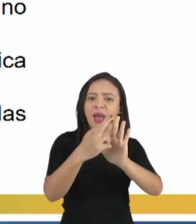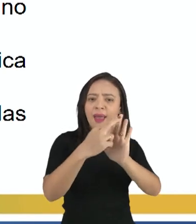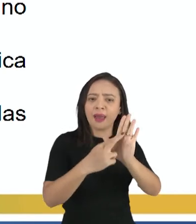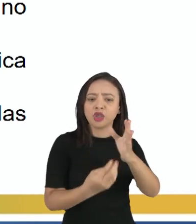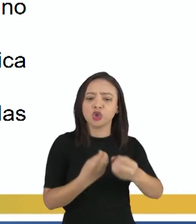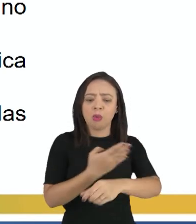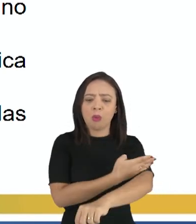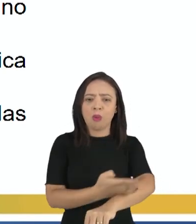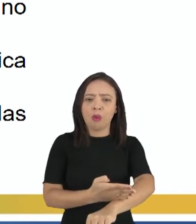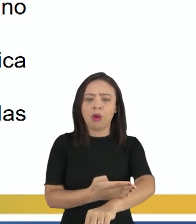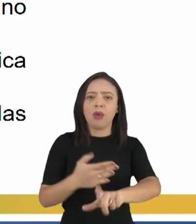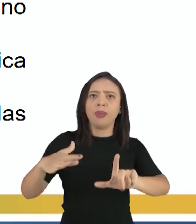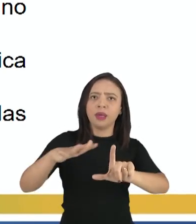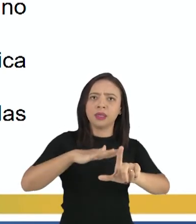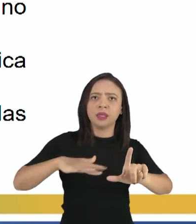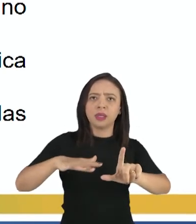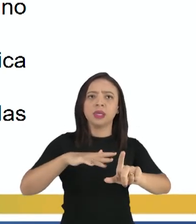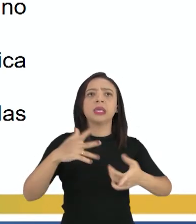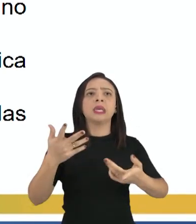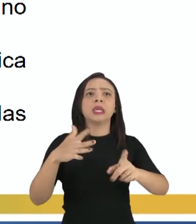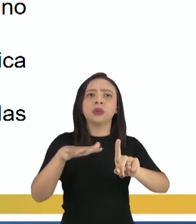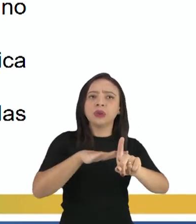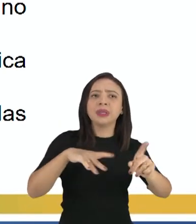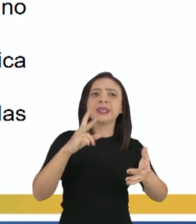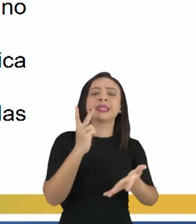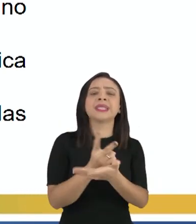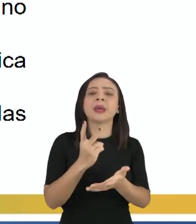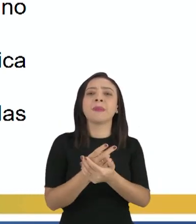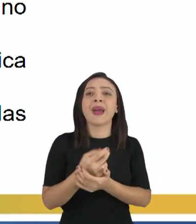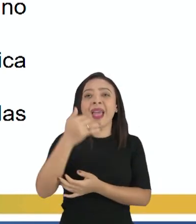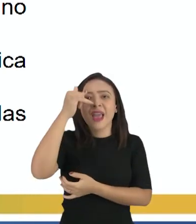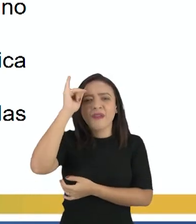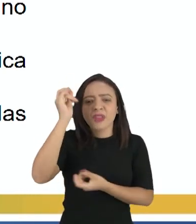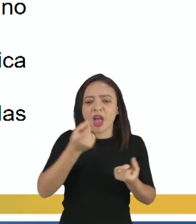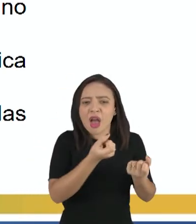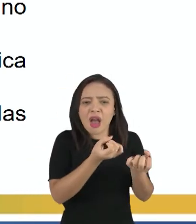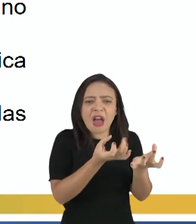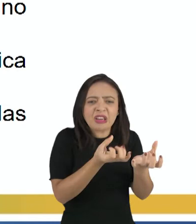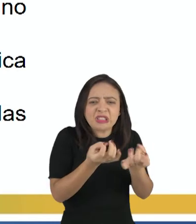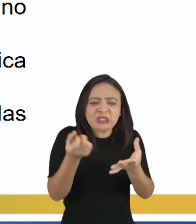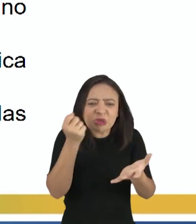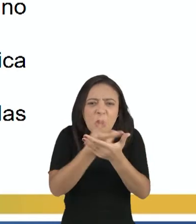comportamento social pautadas no combate ao consumismo exagerado.